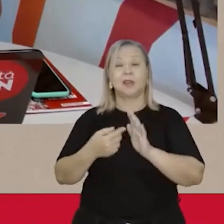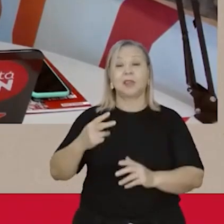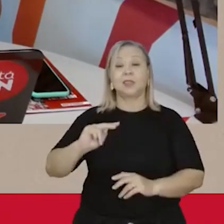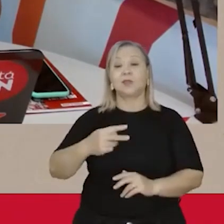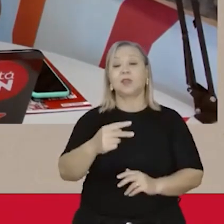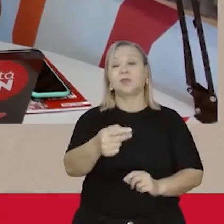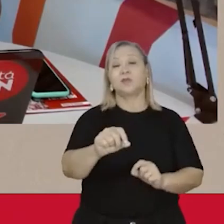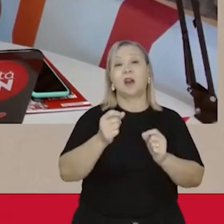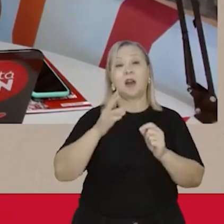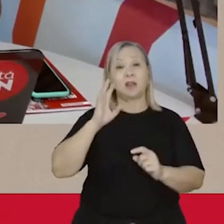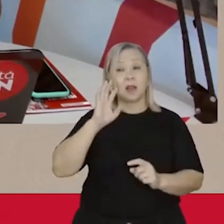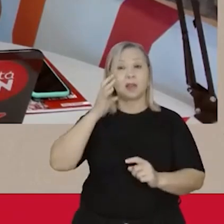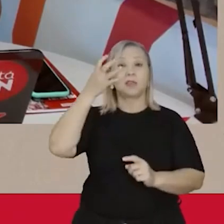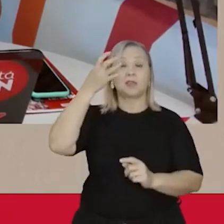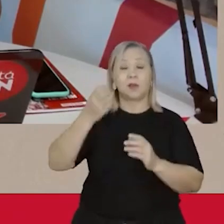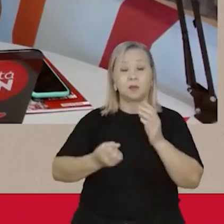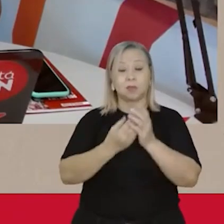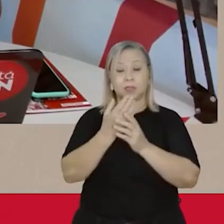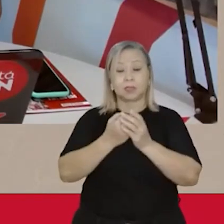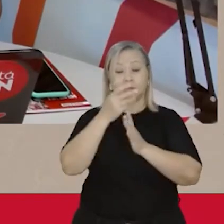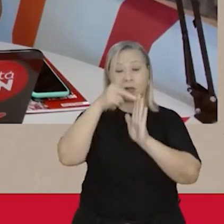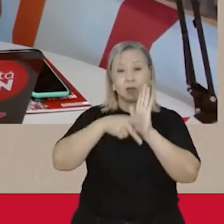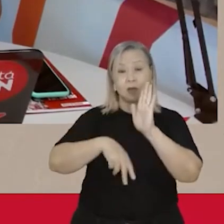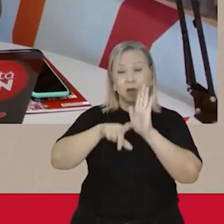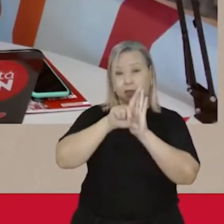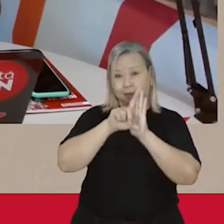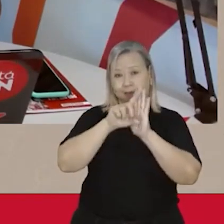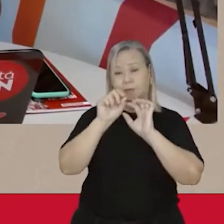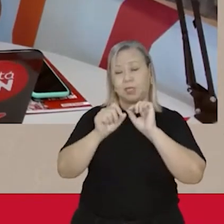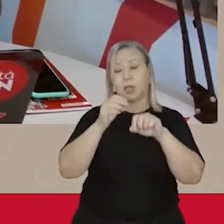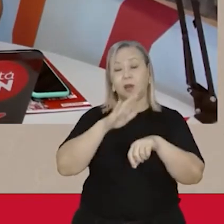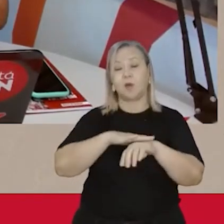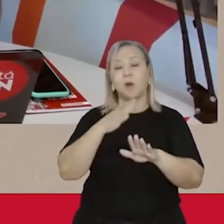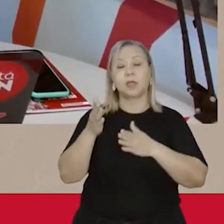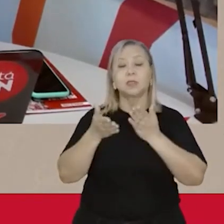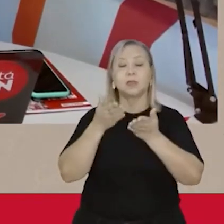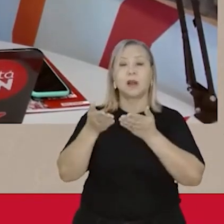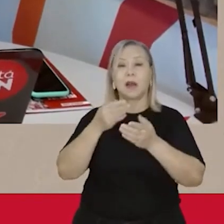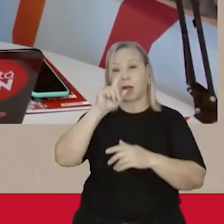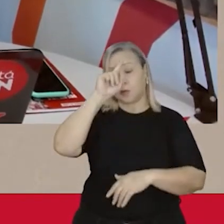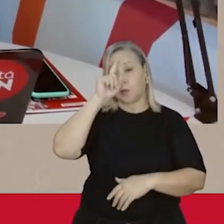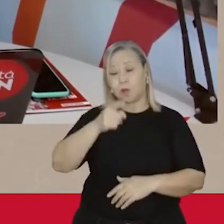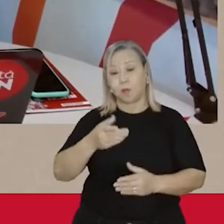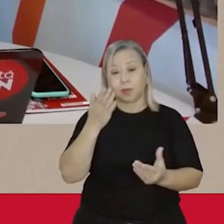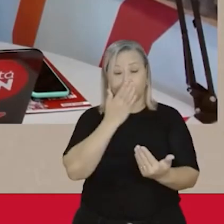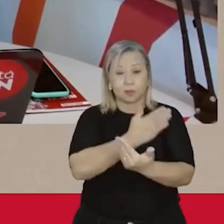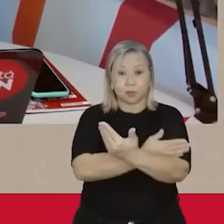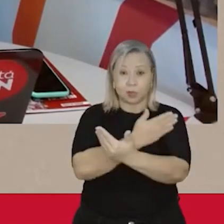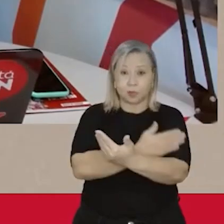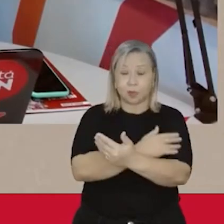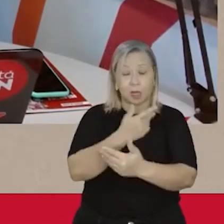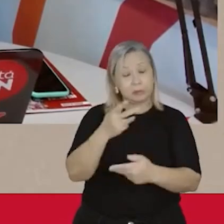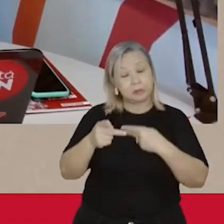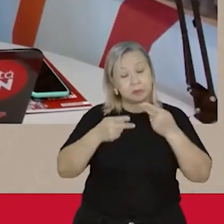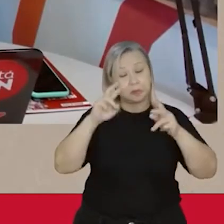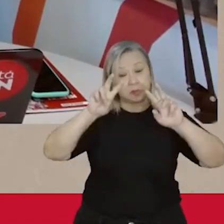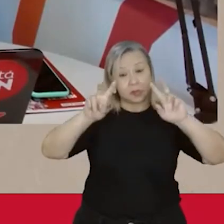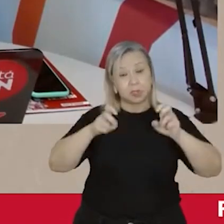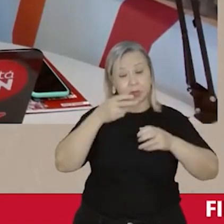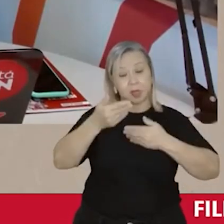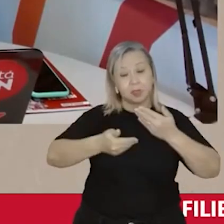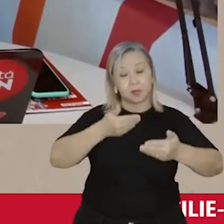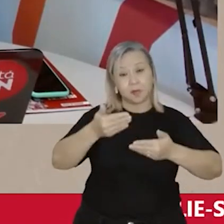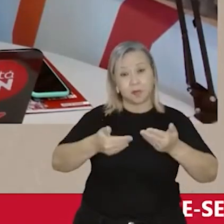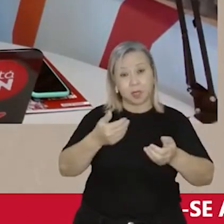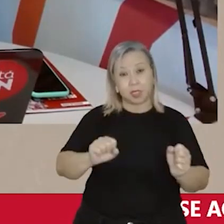de decisão, né, na elaboração de projetos de lei. E quando se trata do comando de pastas relacionadas ao desenvolvimento no